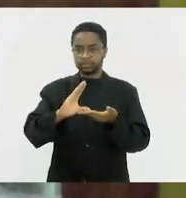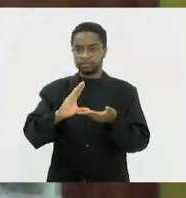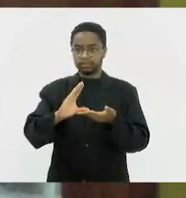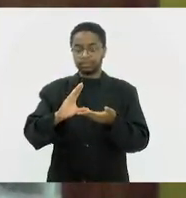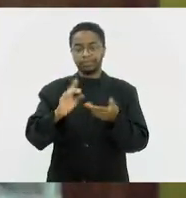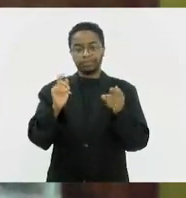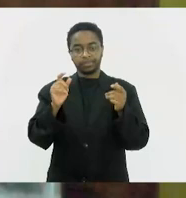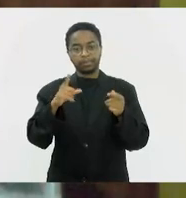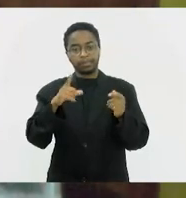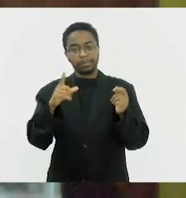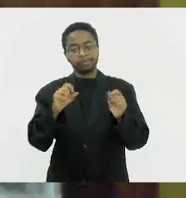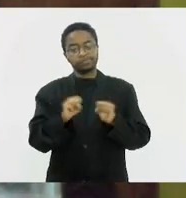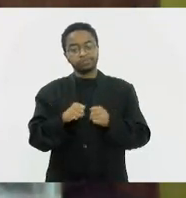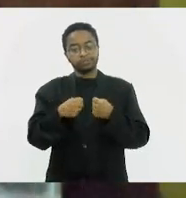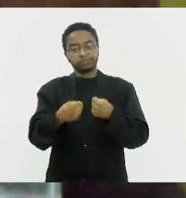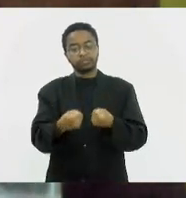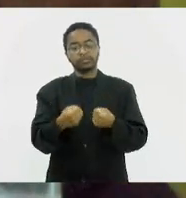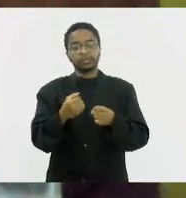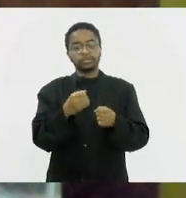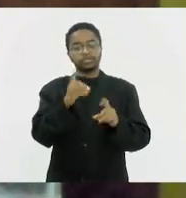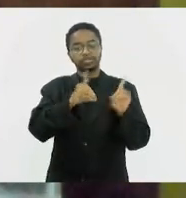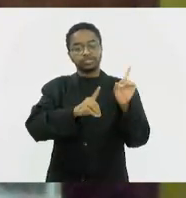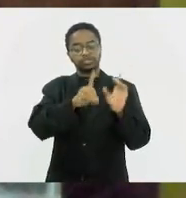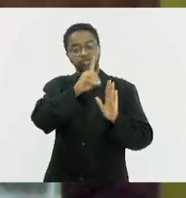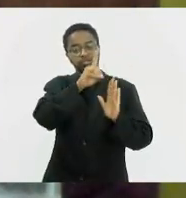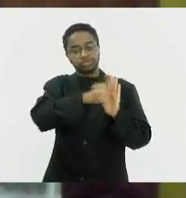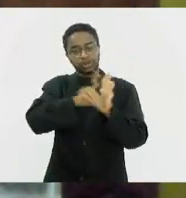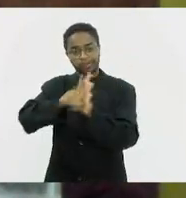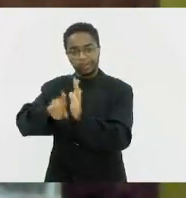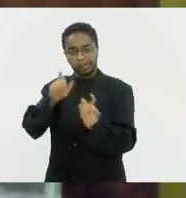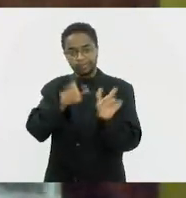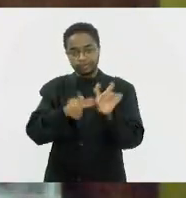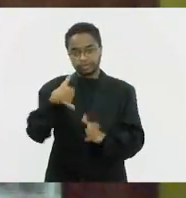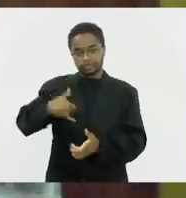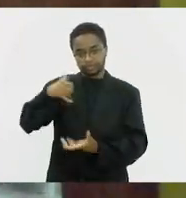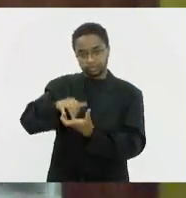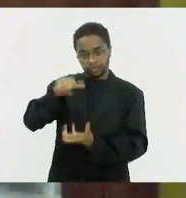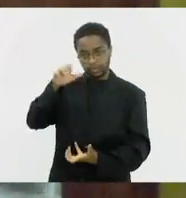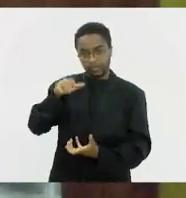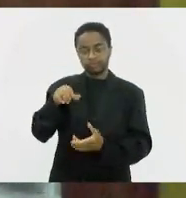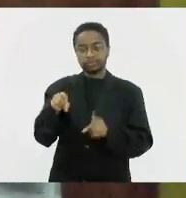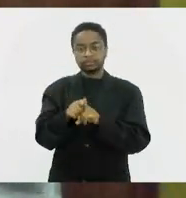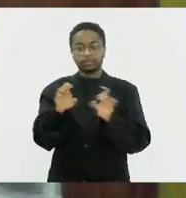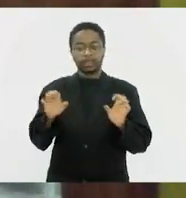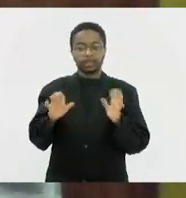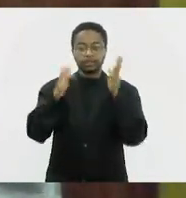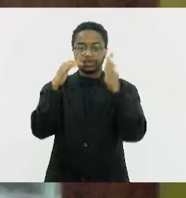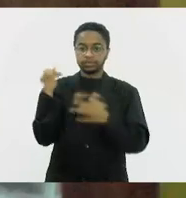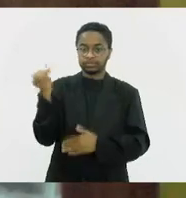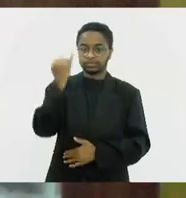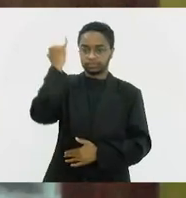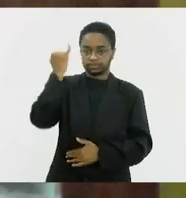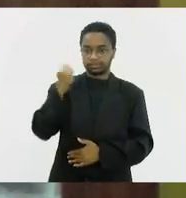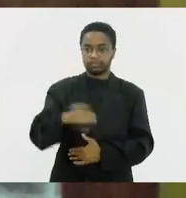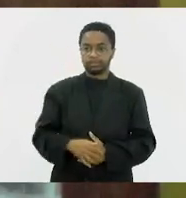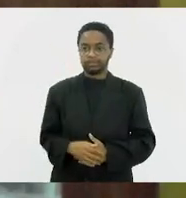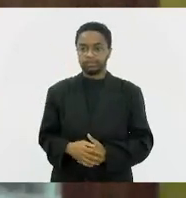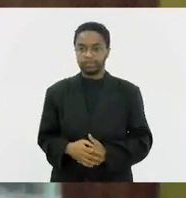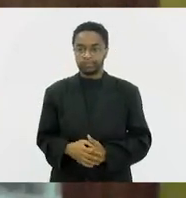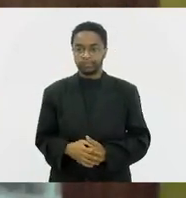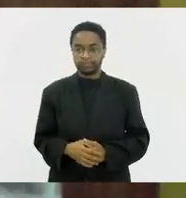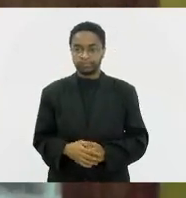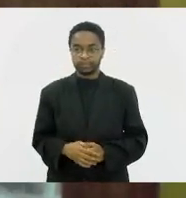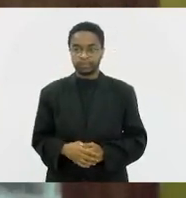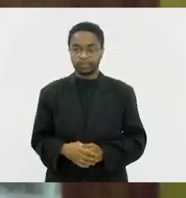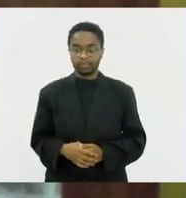Defesa dos Direitos da Pessoa Idosa nesse evento de suma importância, como todos já disseram, para